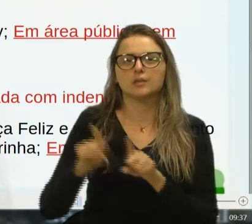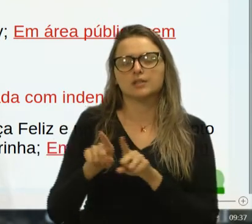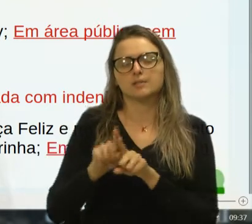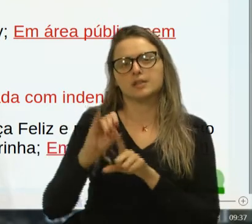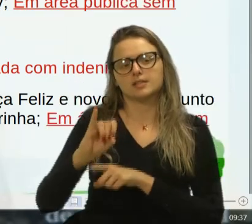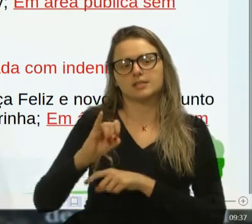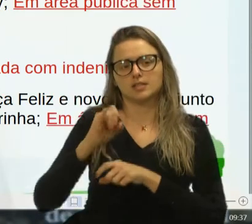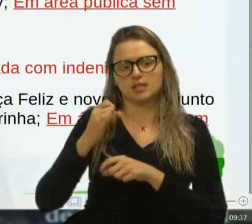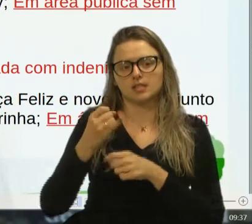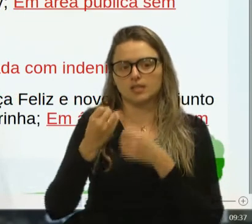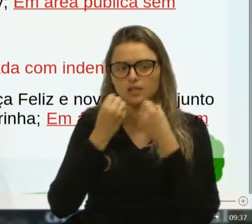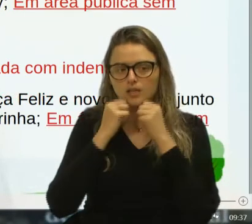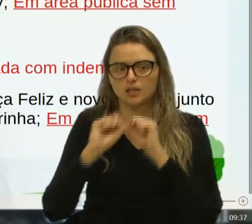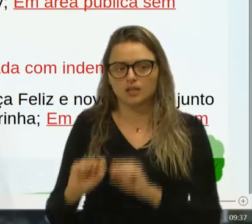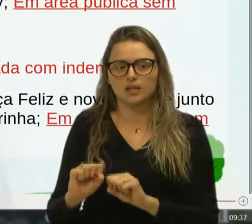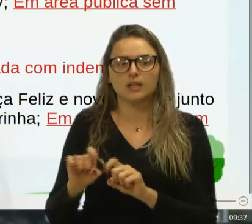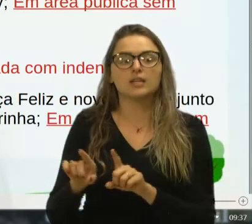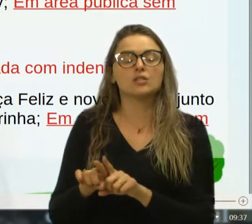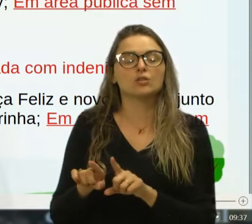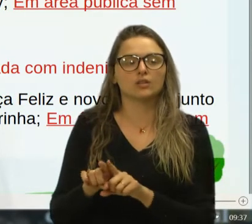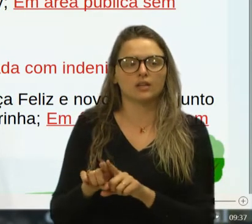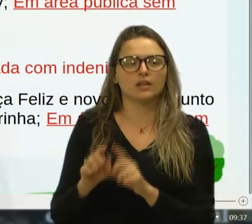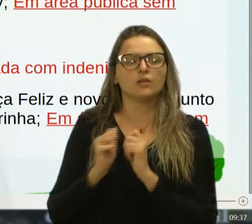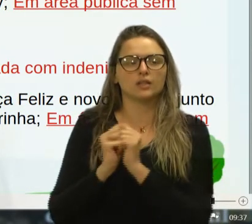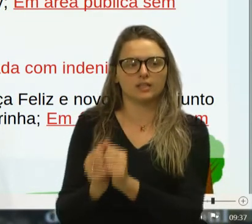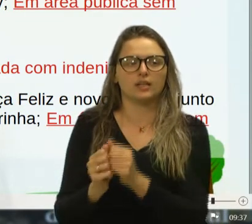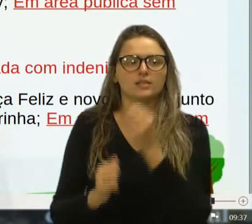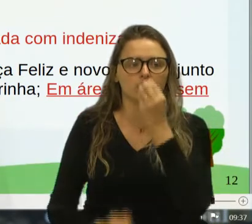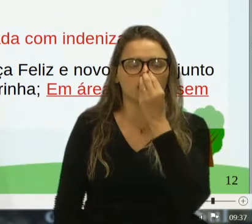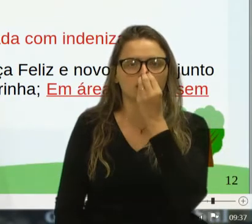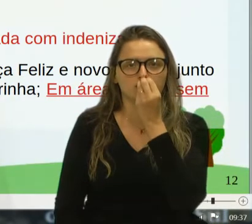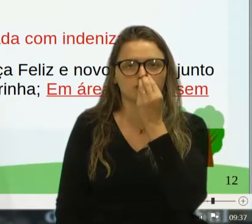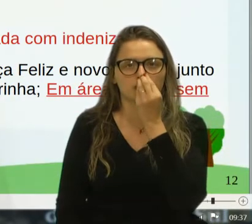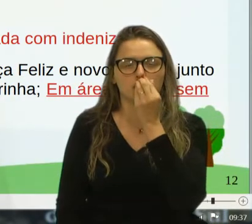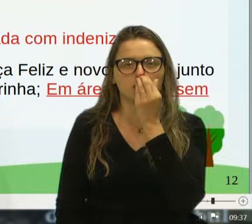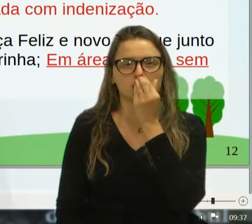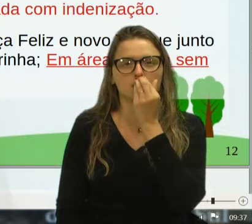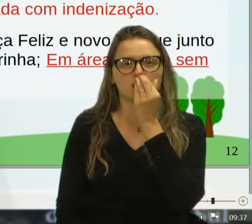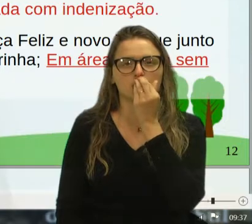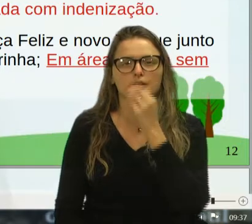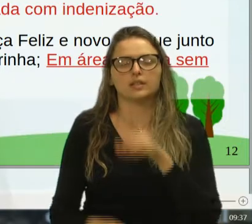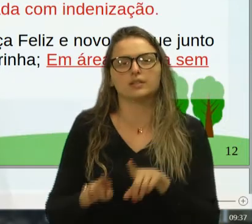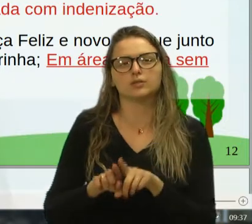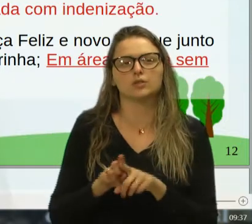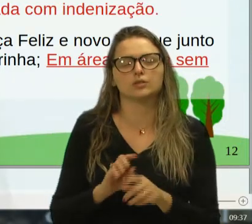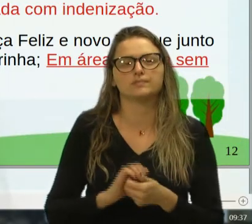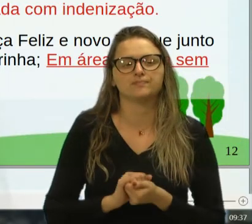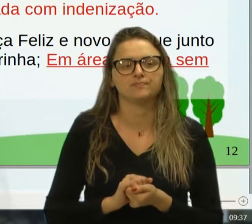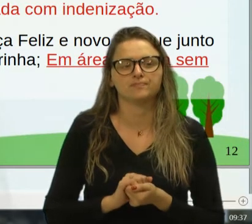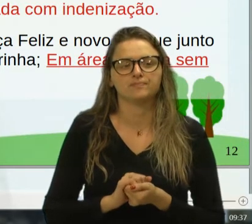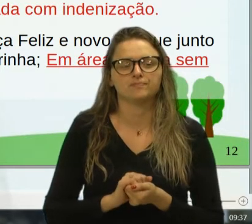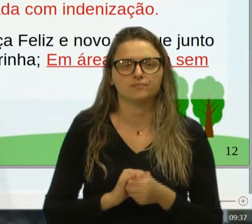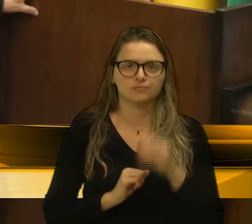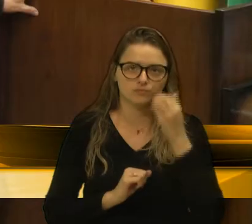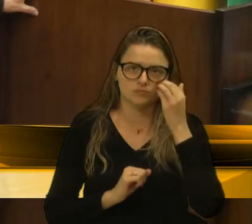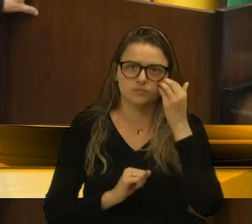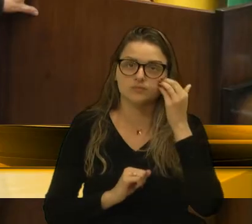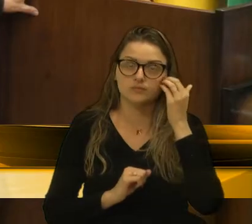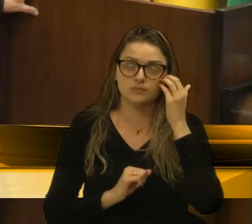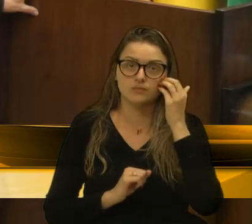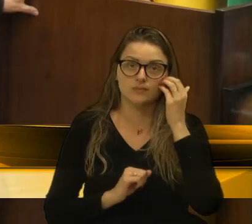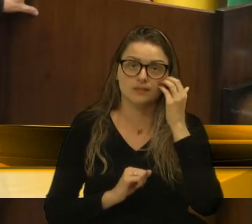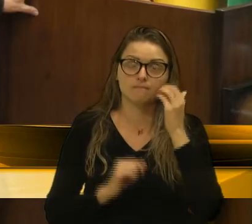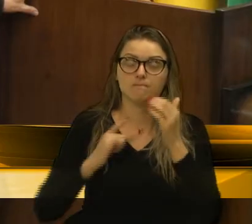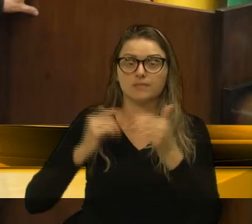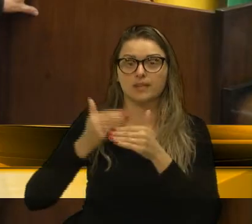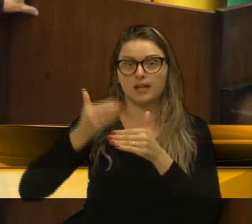era necessária. Diz ele, não, mantida o gravame na área, o tanque de detenção, de contenção